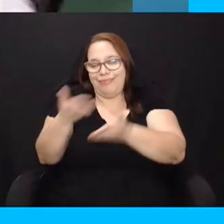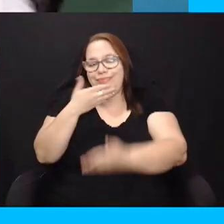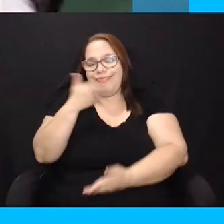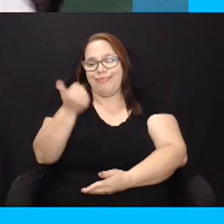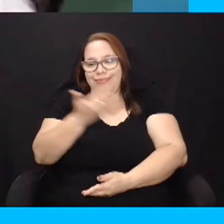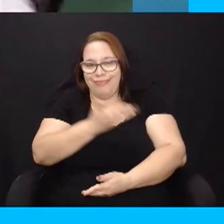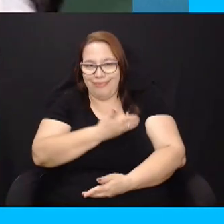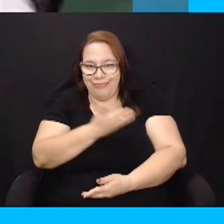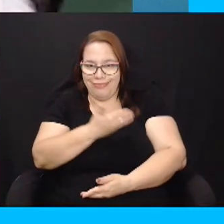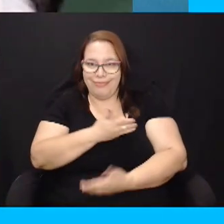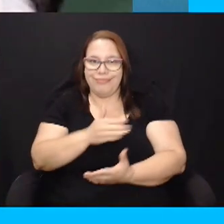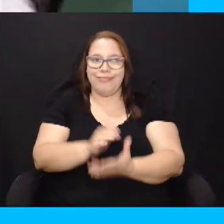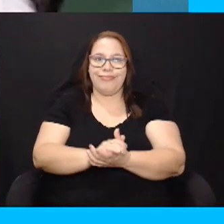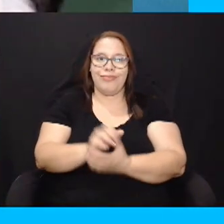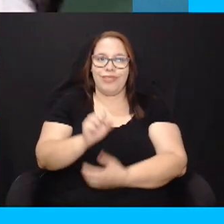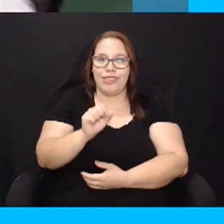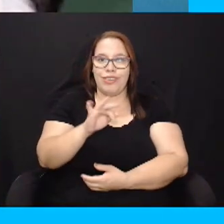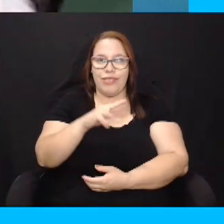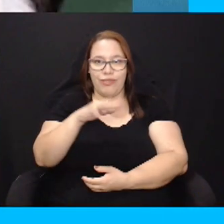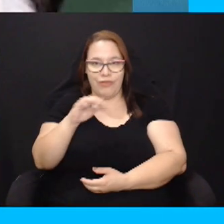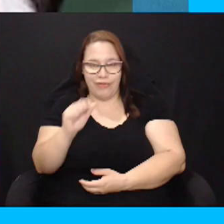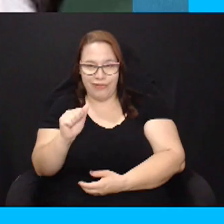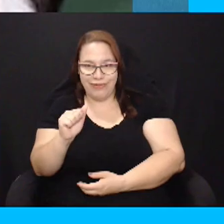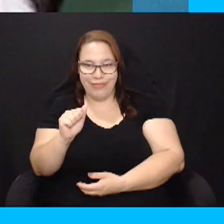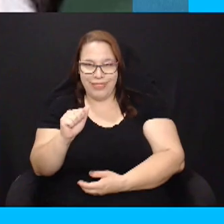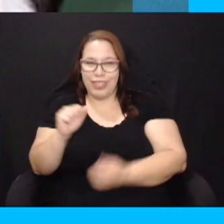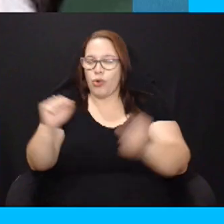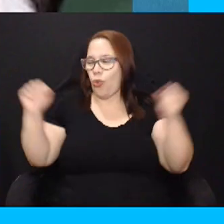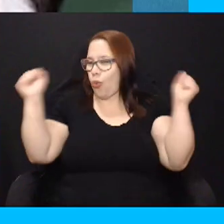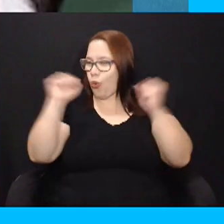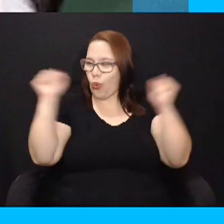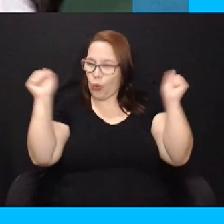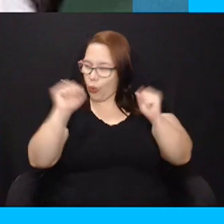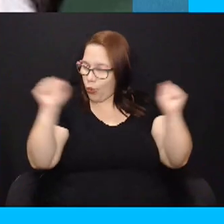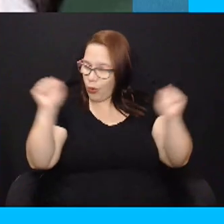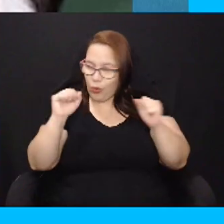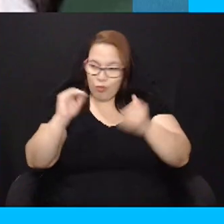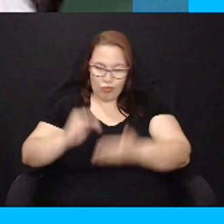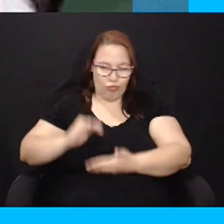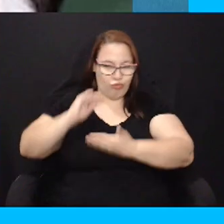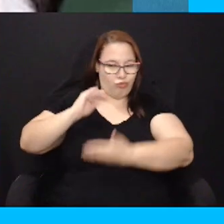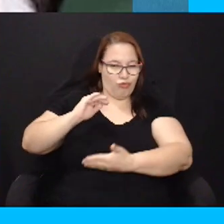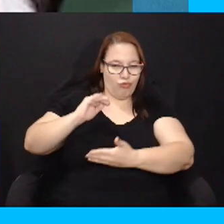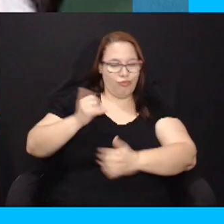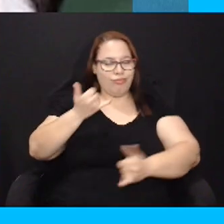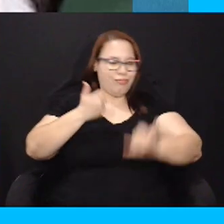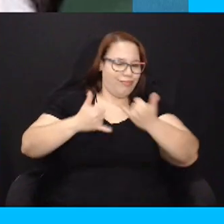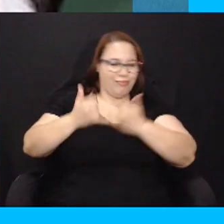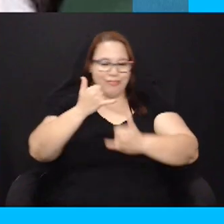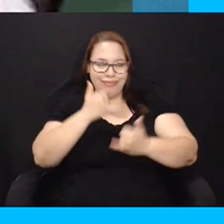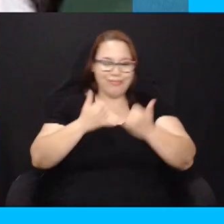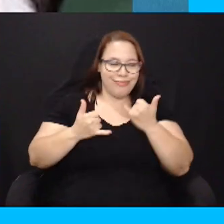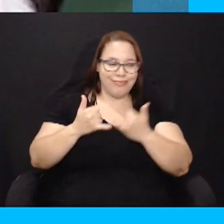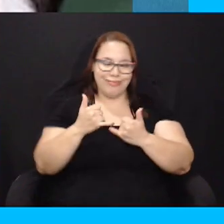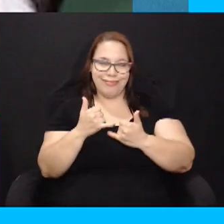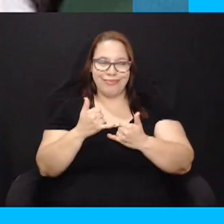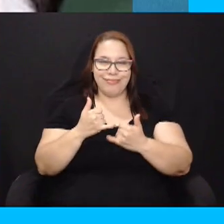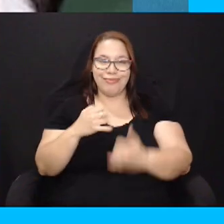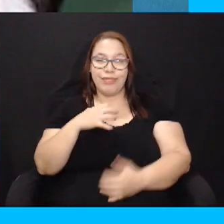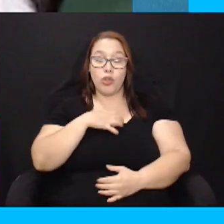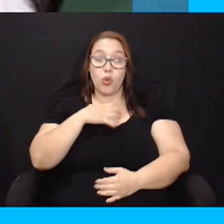A Sofia, por energia, uma adulta carinhosa, brincalhona, cheia de garra,